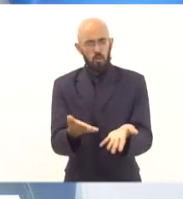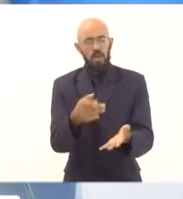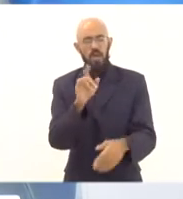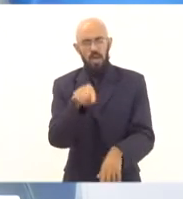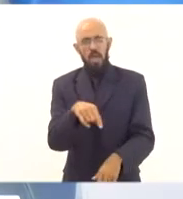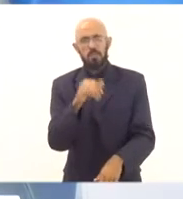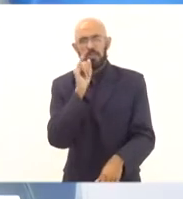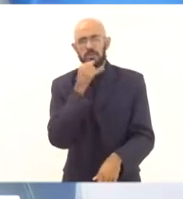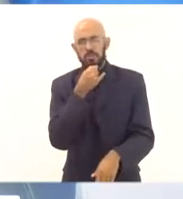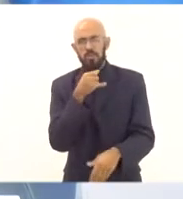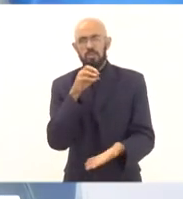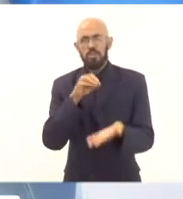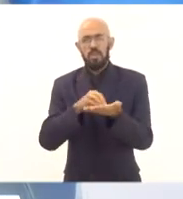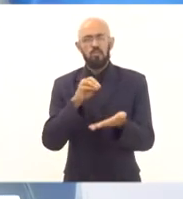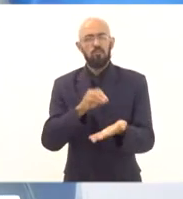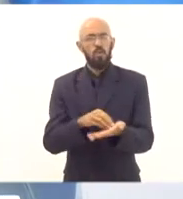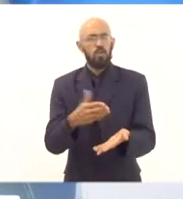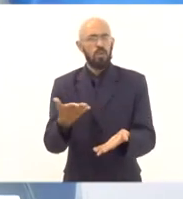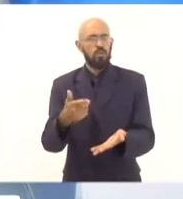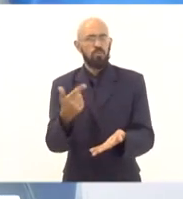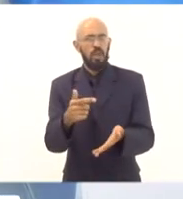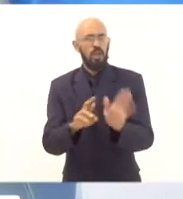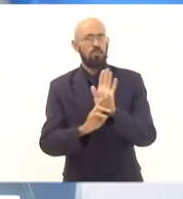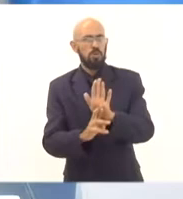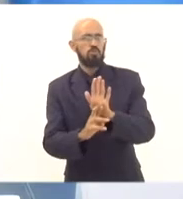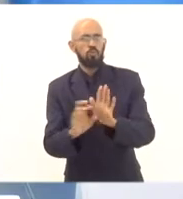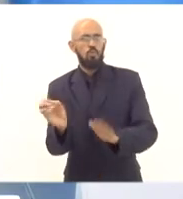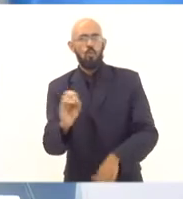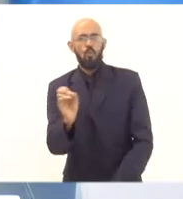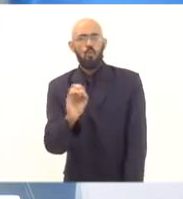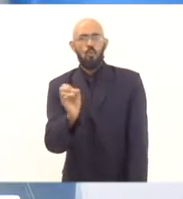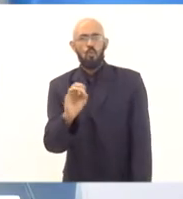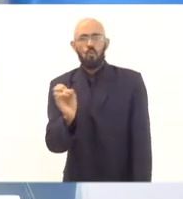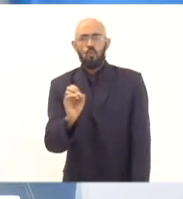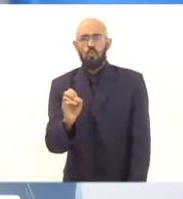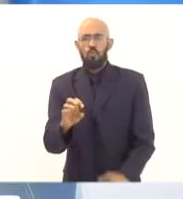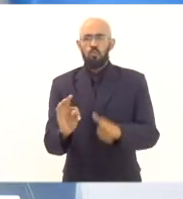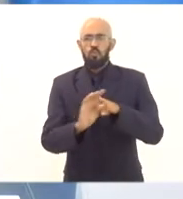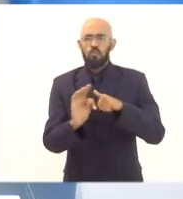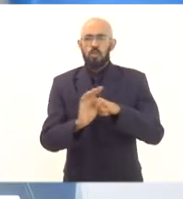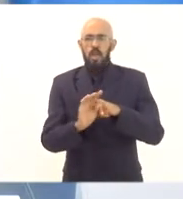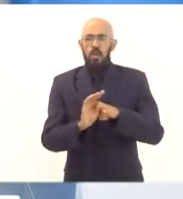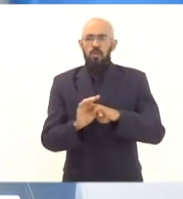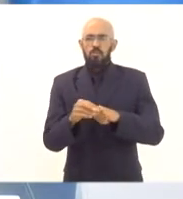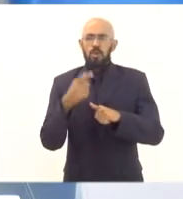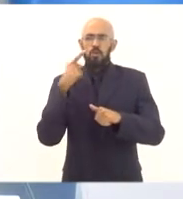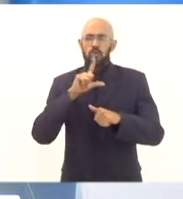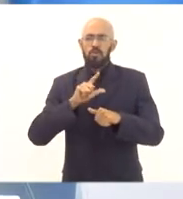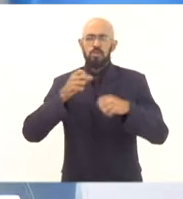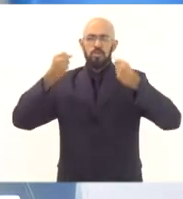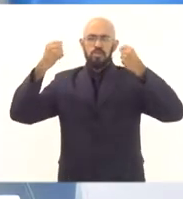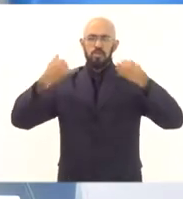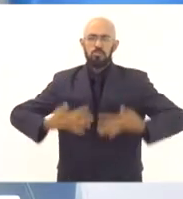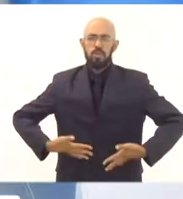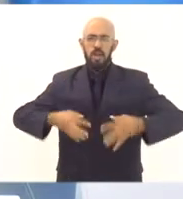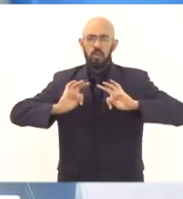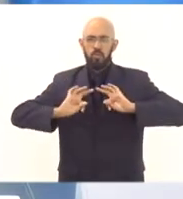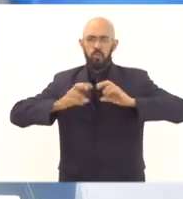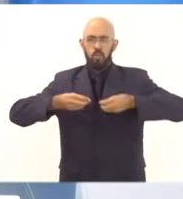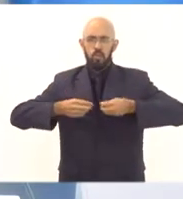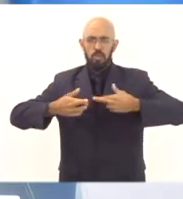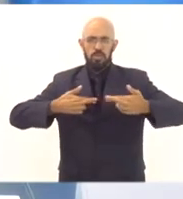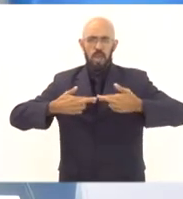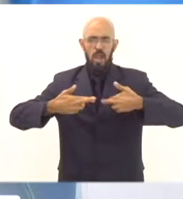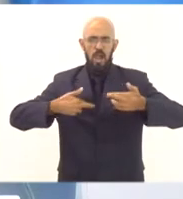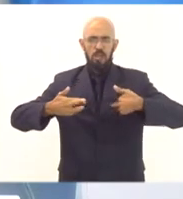ausência e não mandar nenhuma pessoa da secretaria que algum técnico para que pudesse também fazer uma explanação sobre todo esse